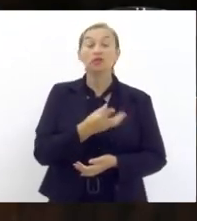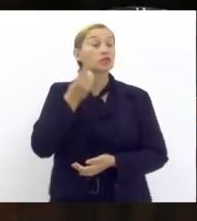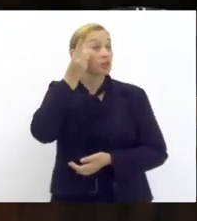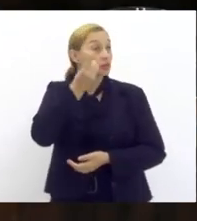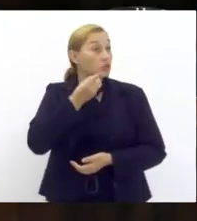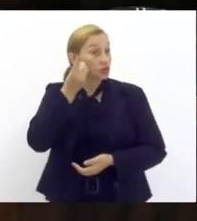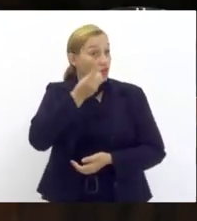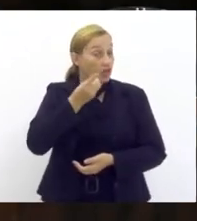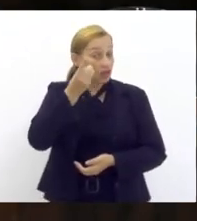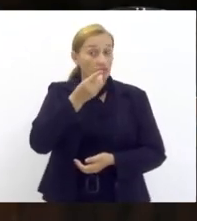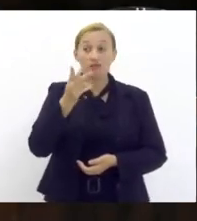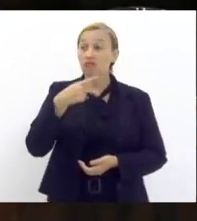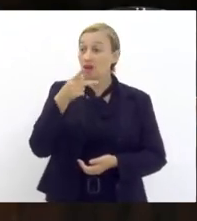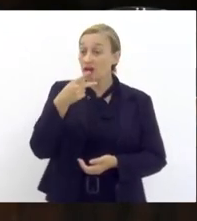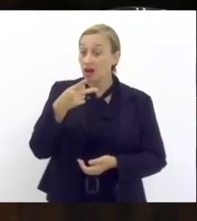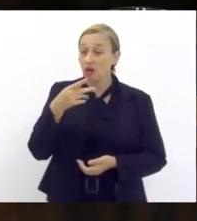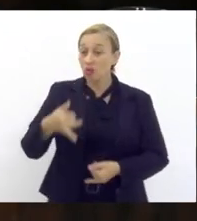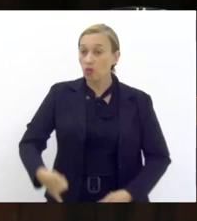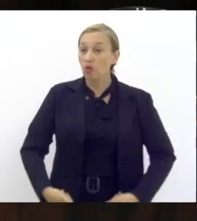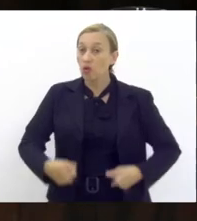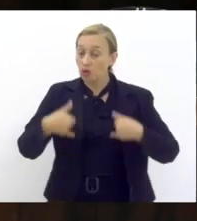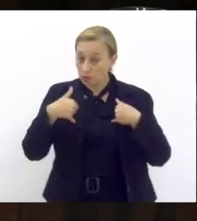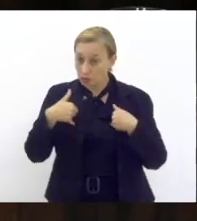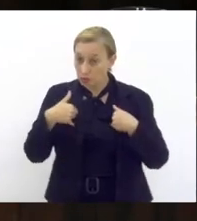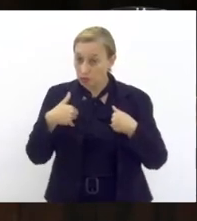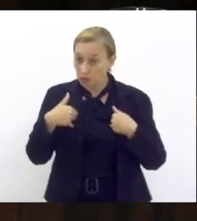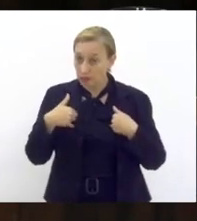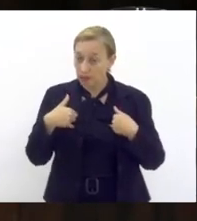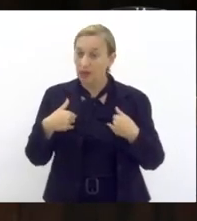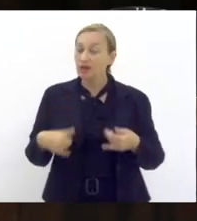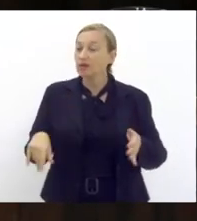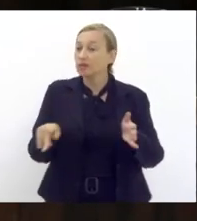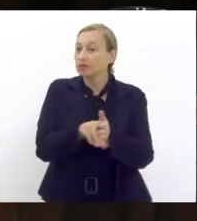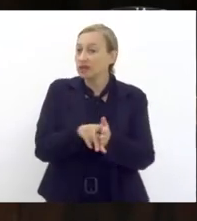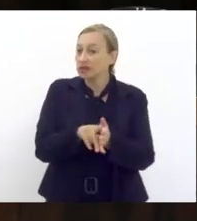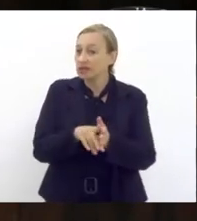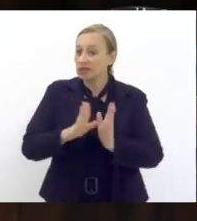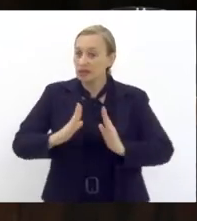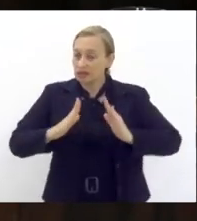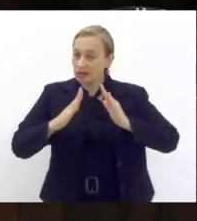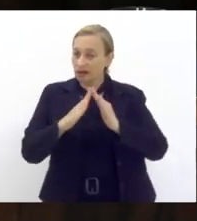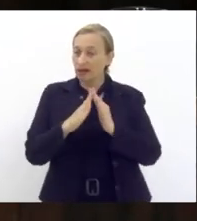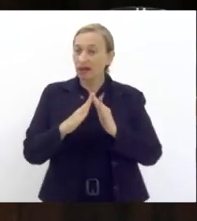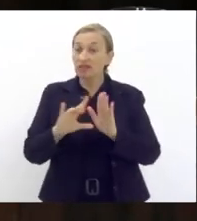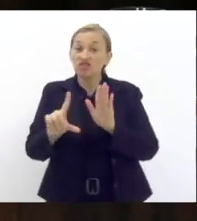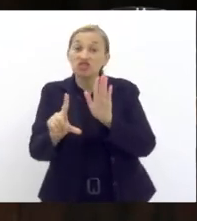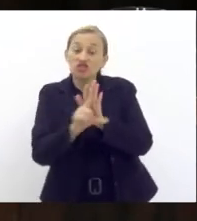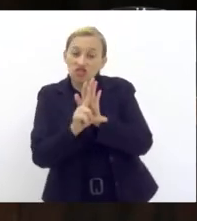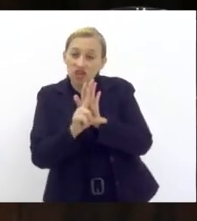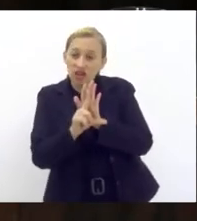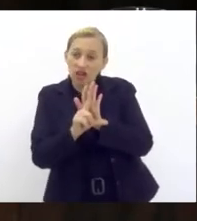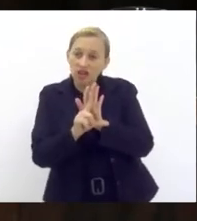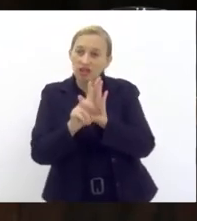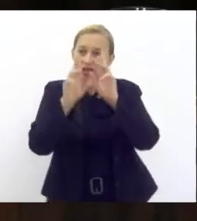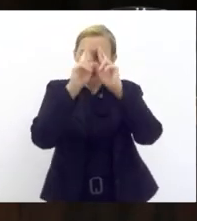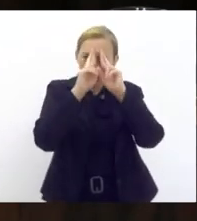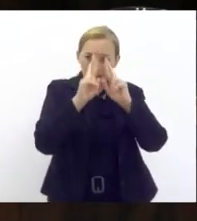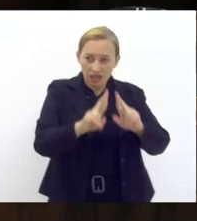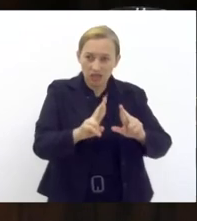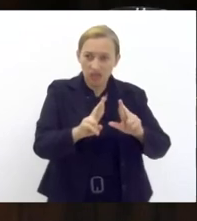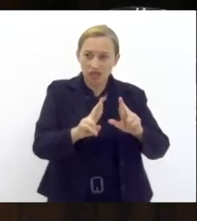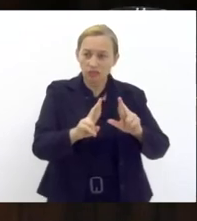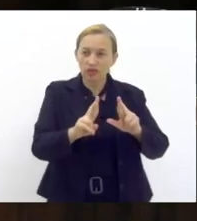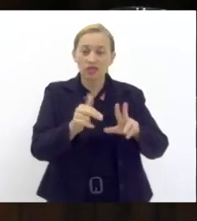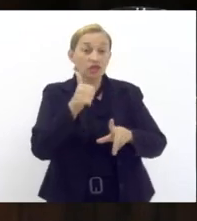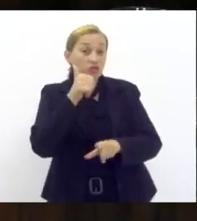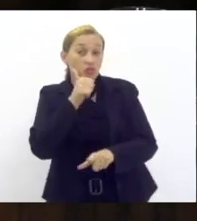deputadas, ressaltar o orgulho de fazer parte de uma casa legislativa que respeita a participação